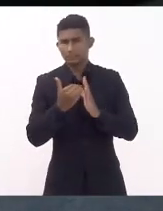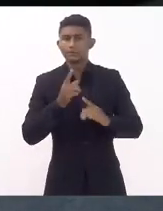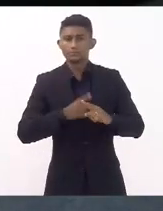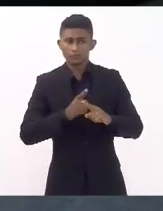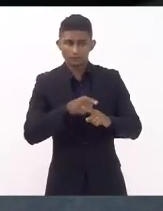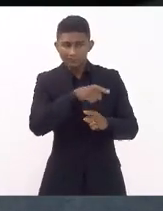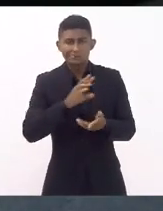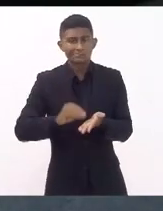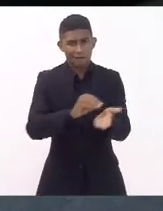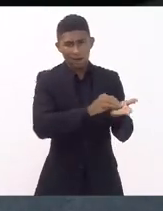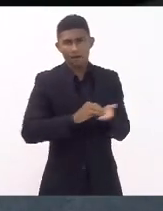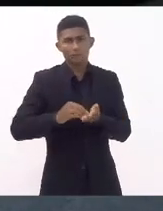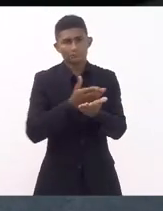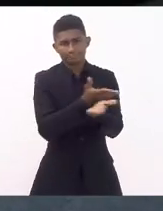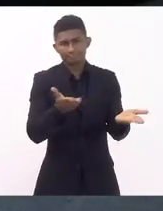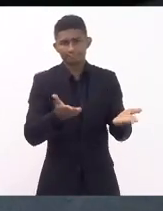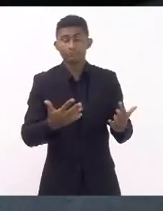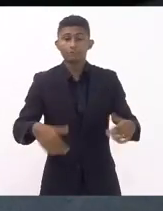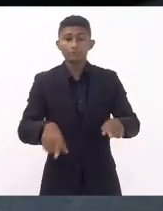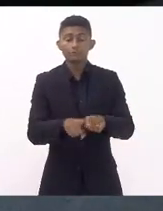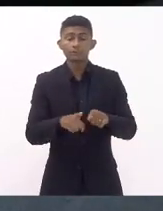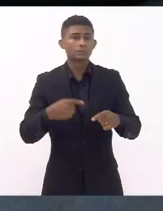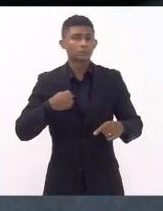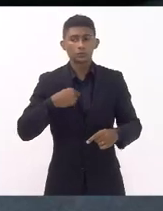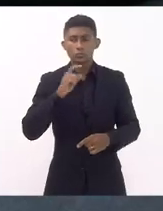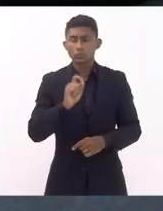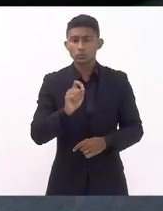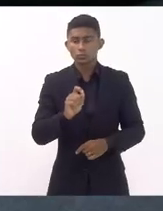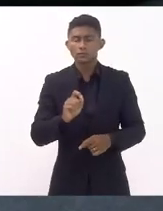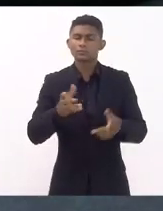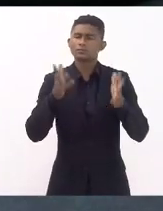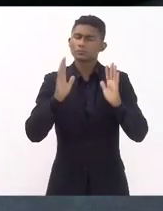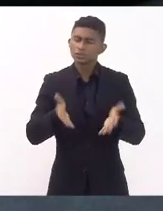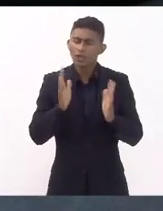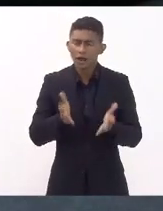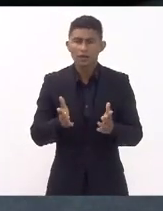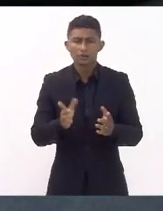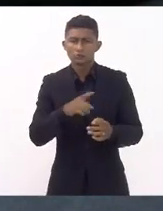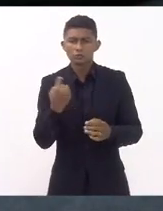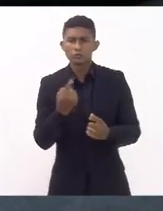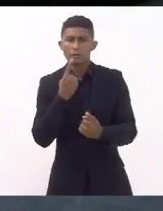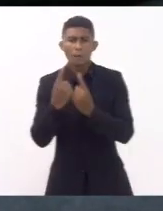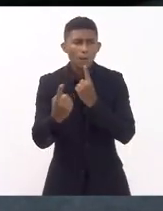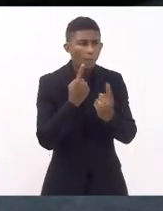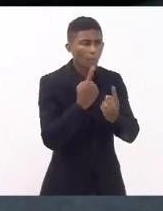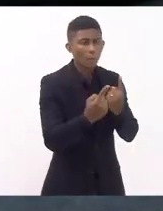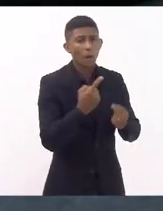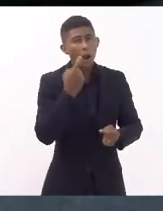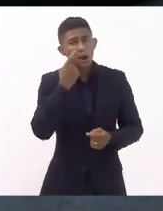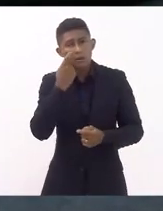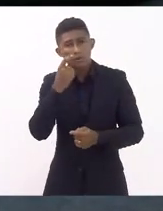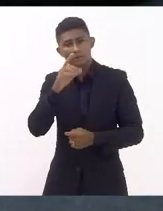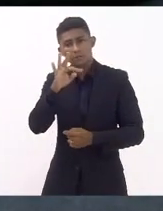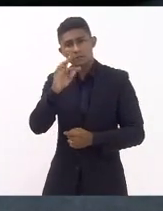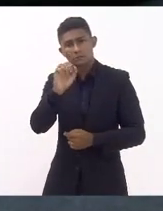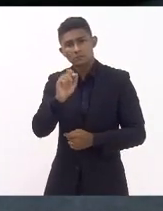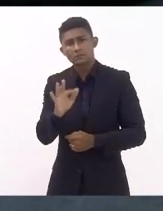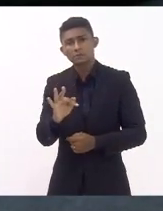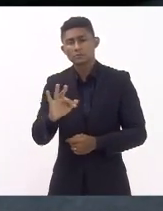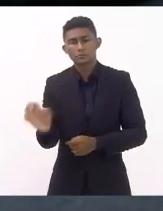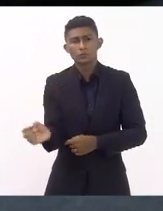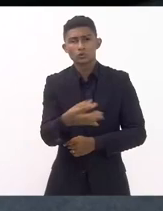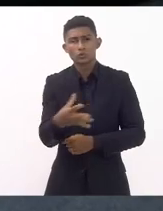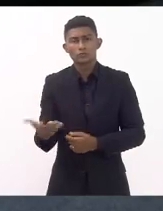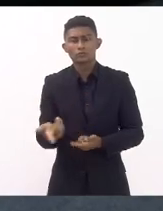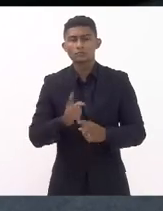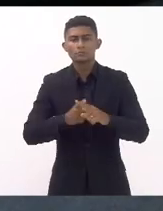no meu caso, também, fruto do que a gente já vinha conversando com a possibilidade de realização de um novo TAF para os concursos da